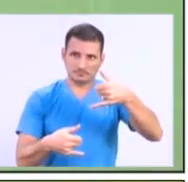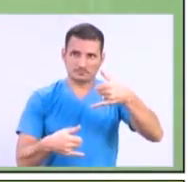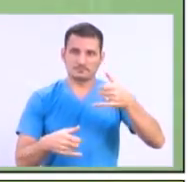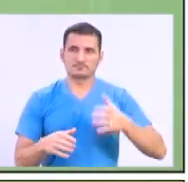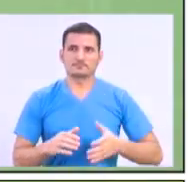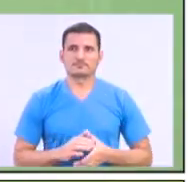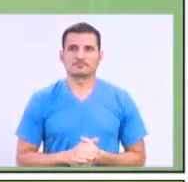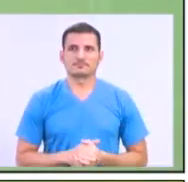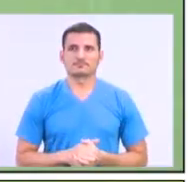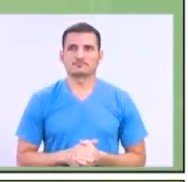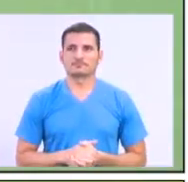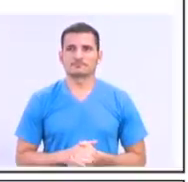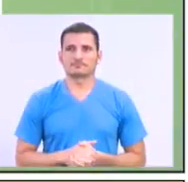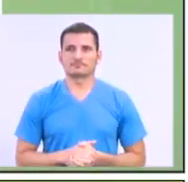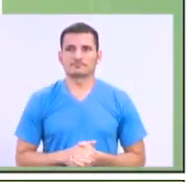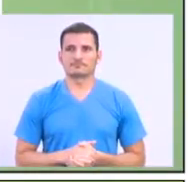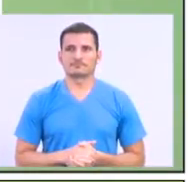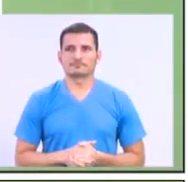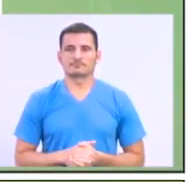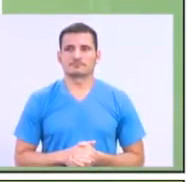chaves.